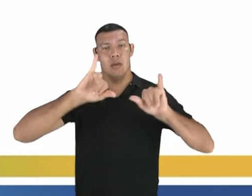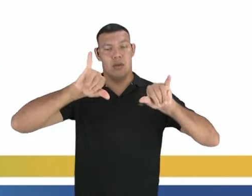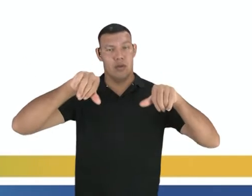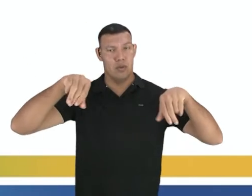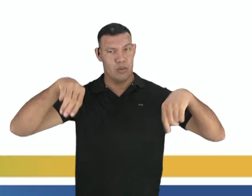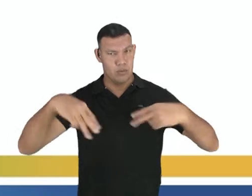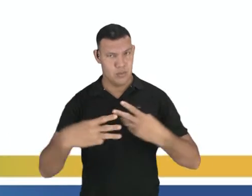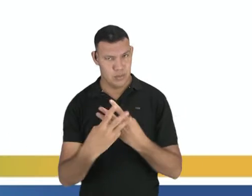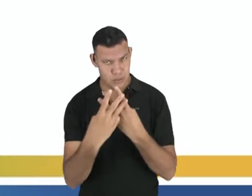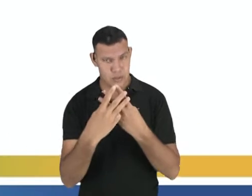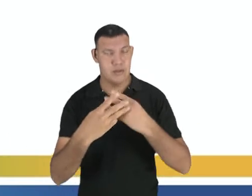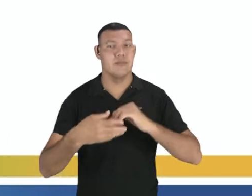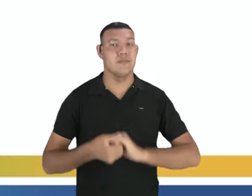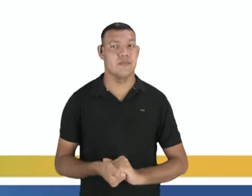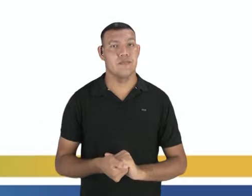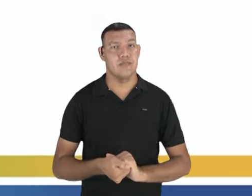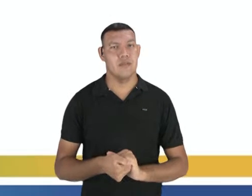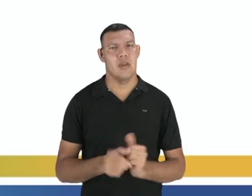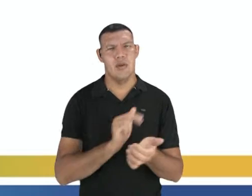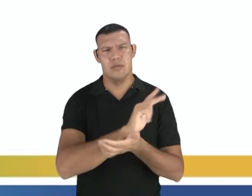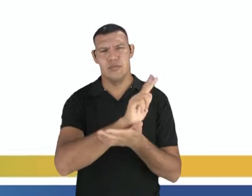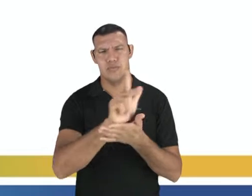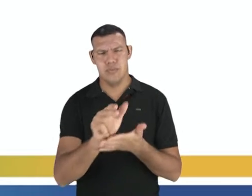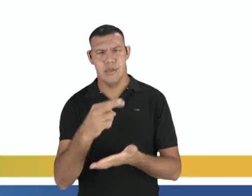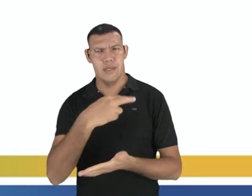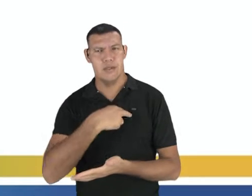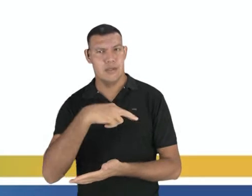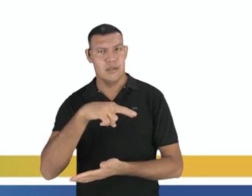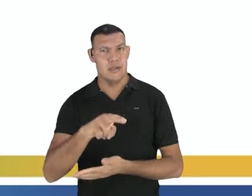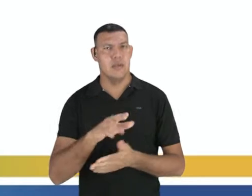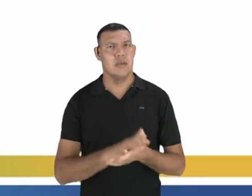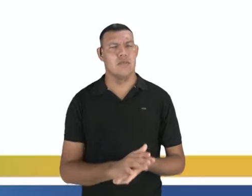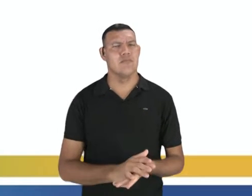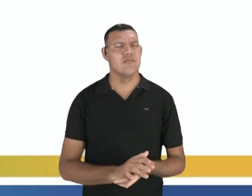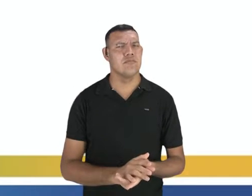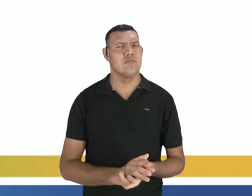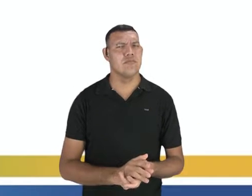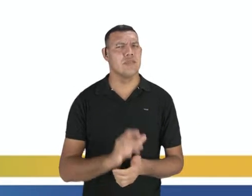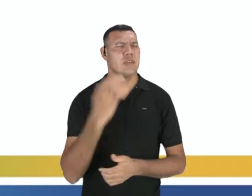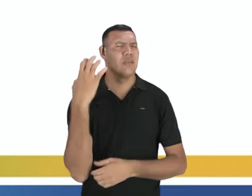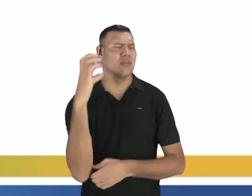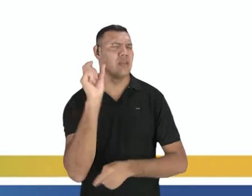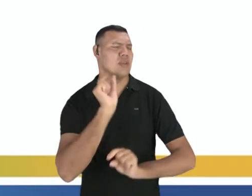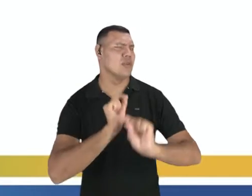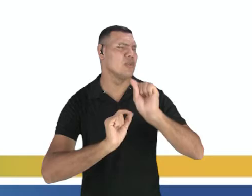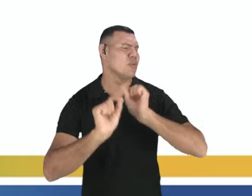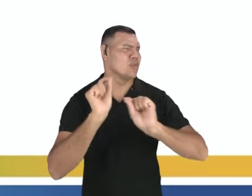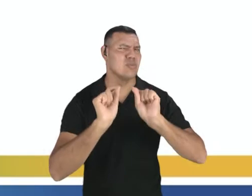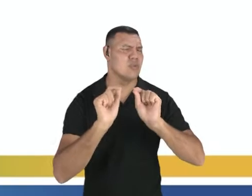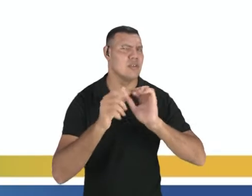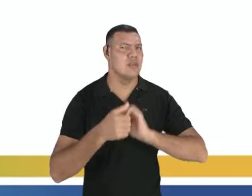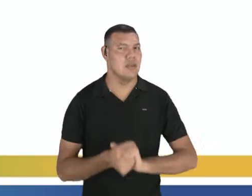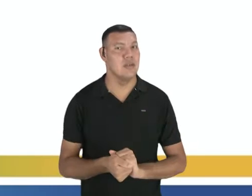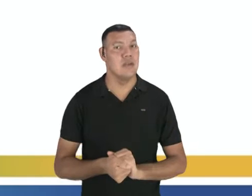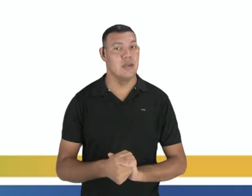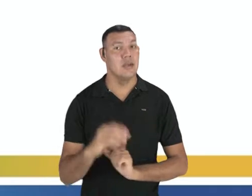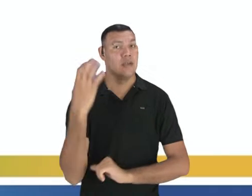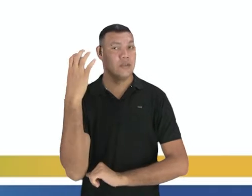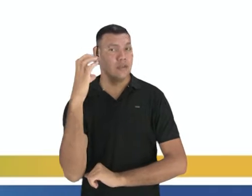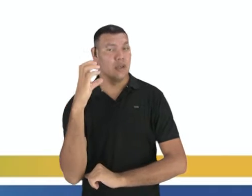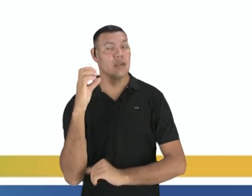religiões. Bom, então afinal, o que é ciência? A ciência vem do